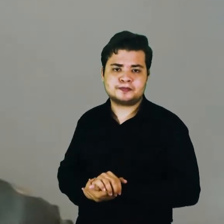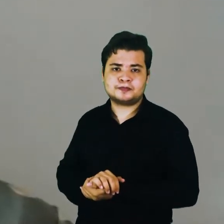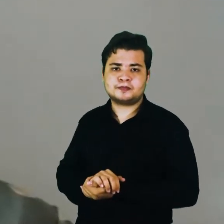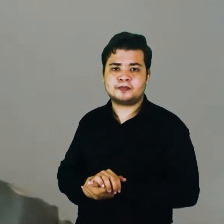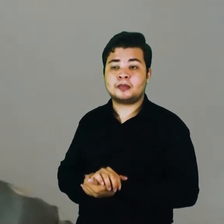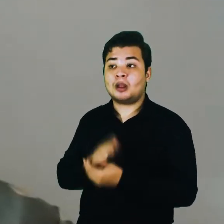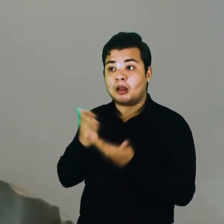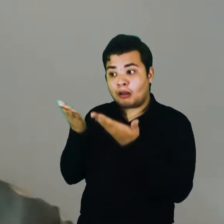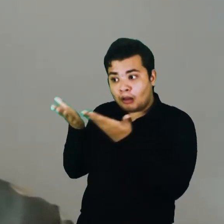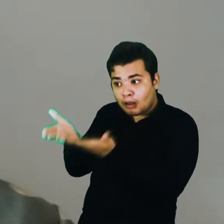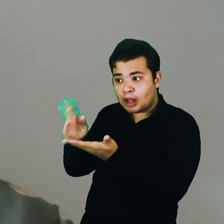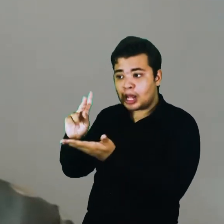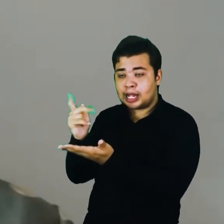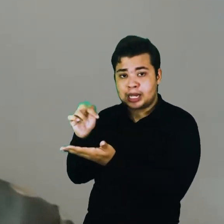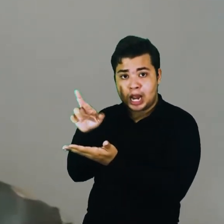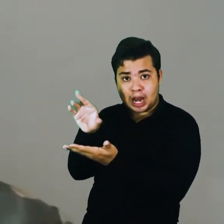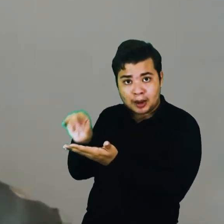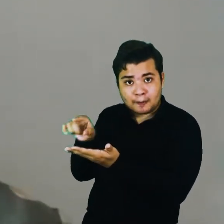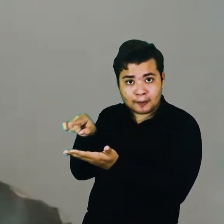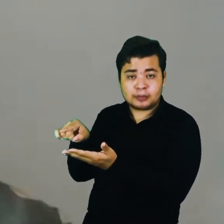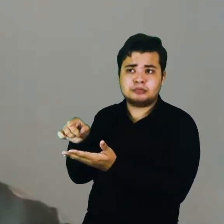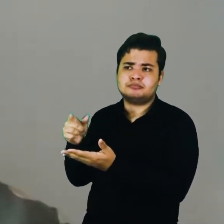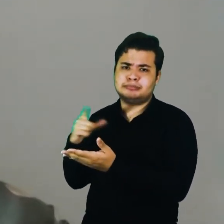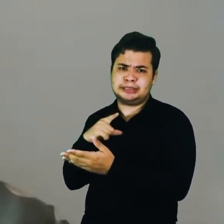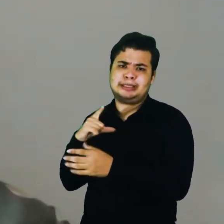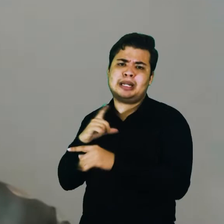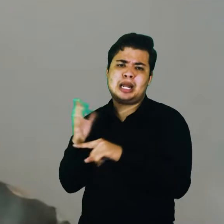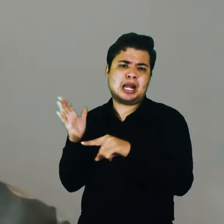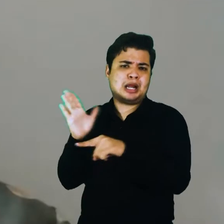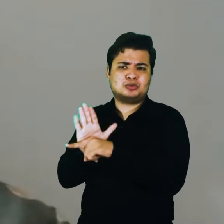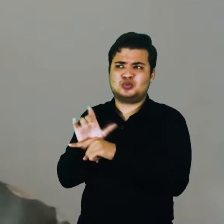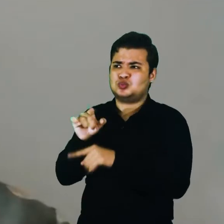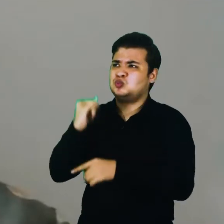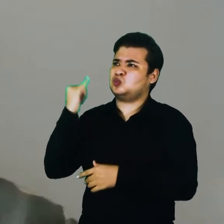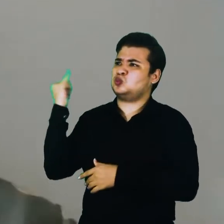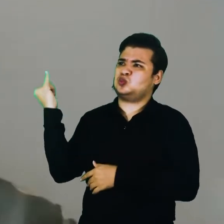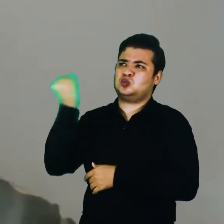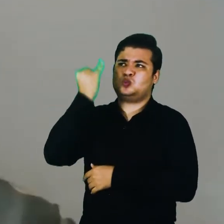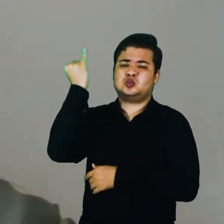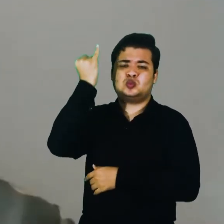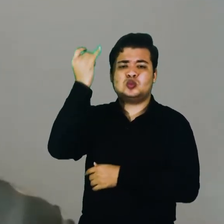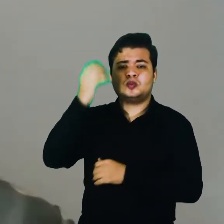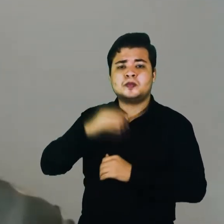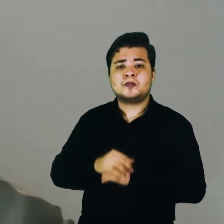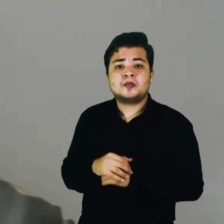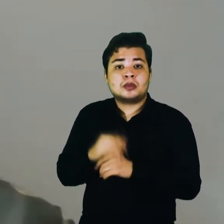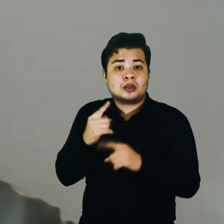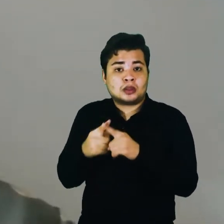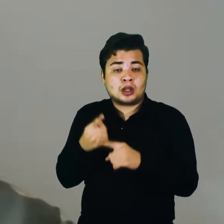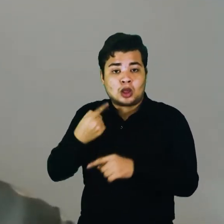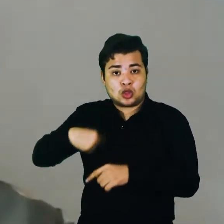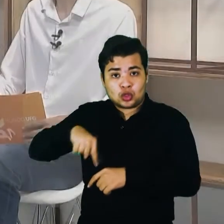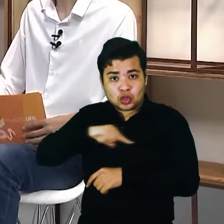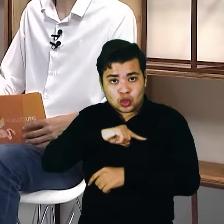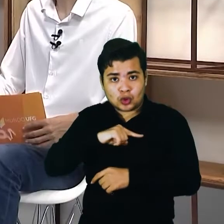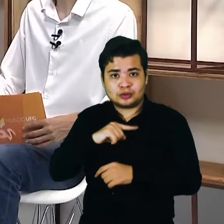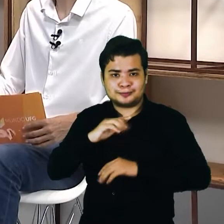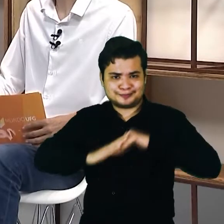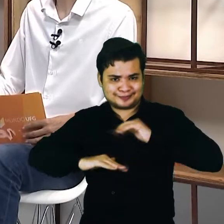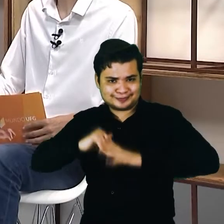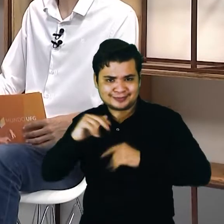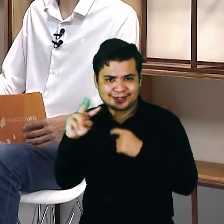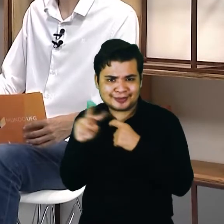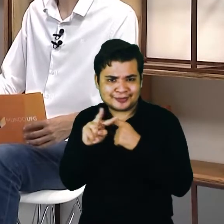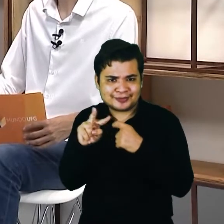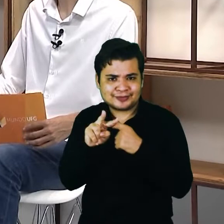suporte que o herbário nos mantém é muito importante, porque nós, veterinários, nós temos